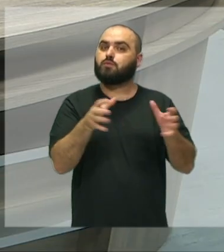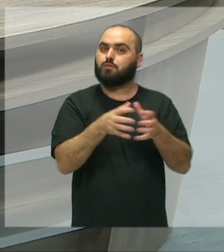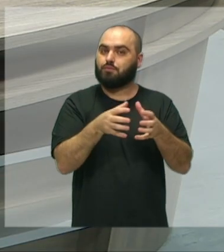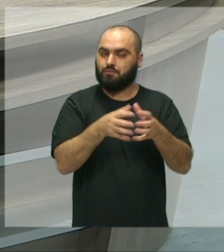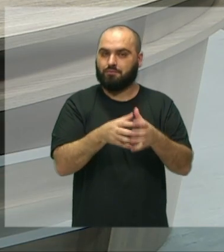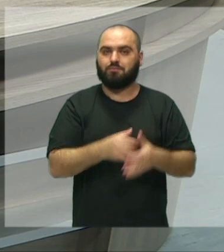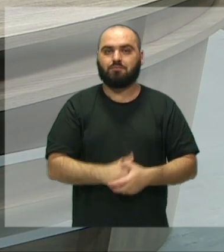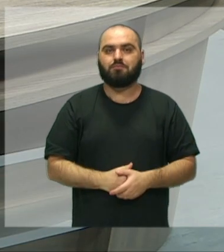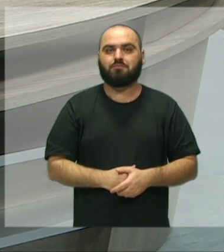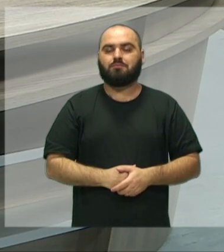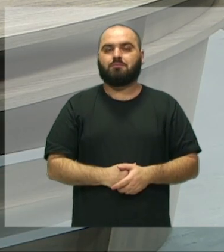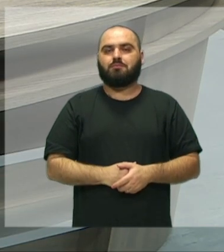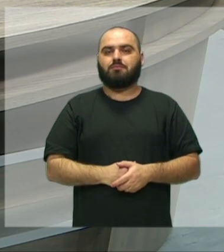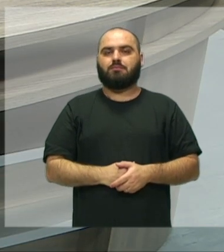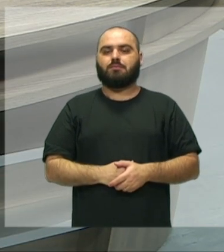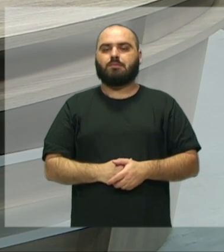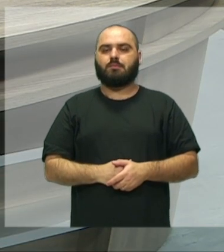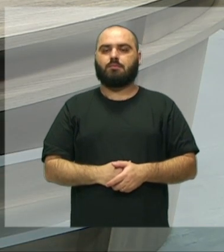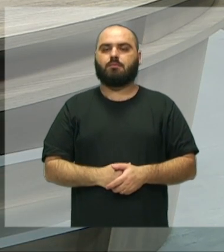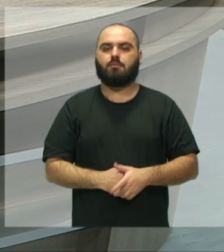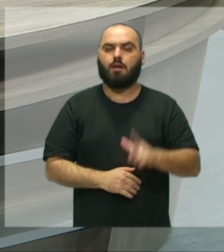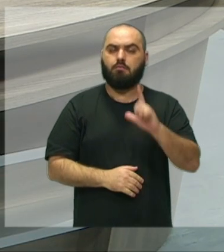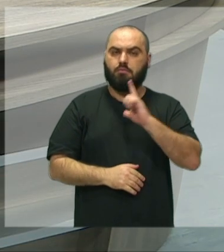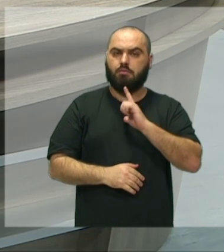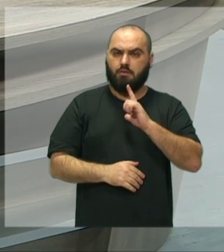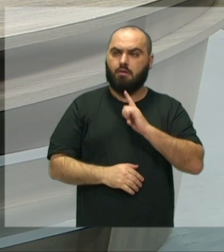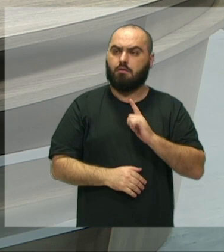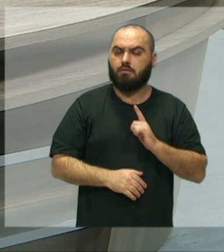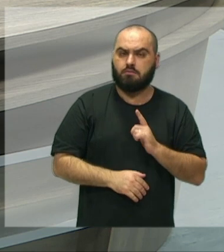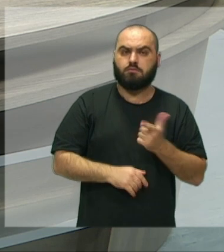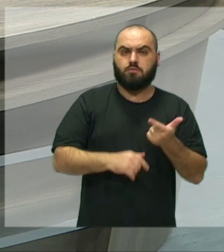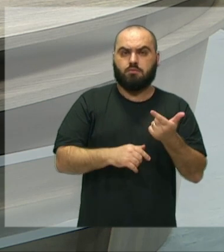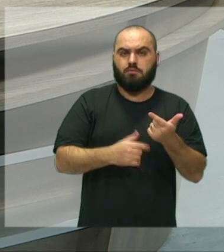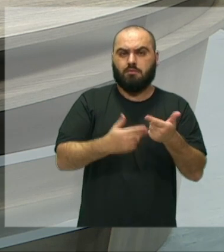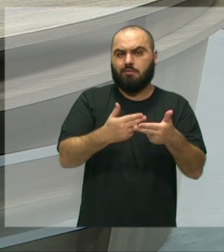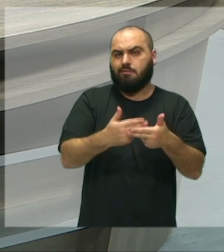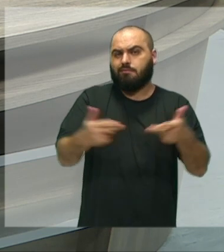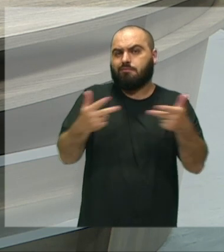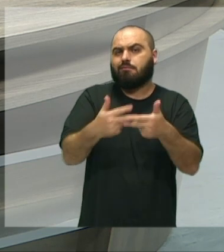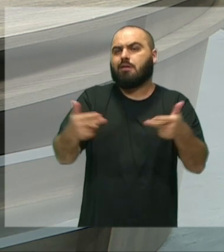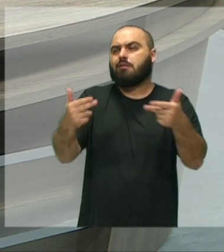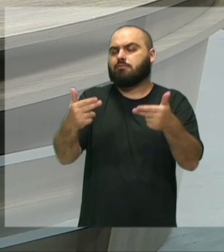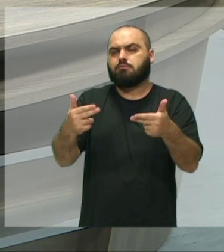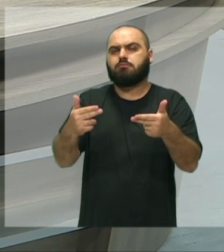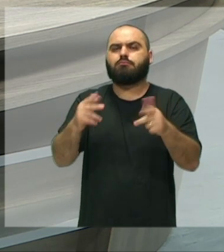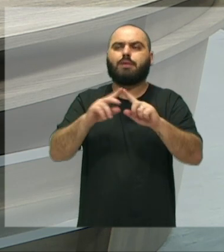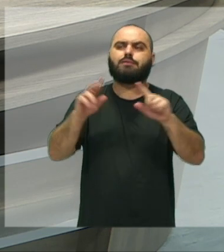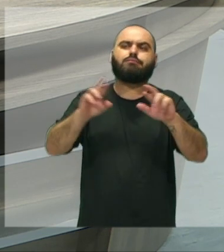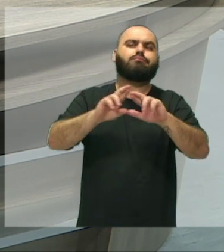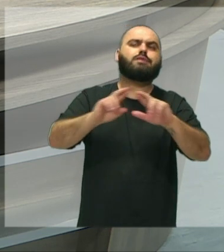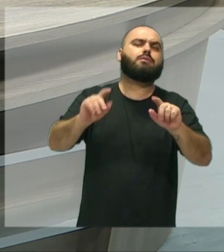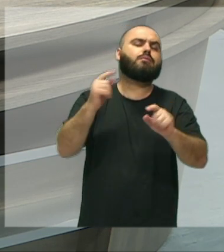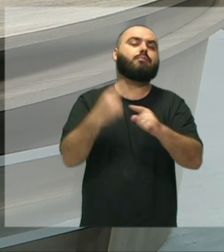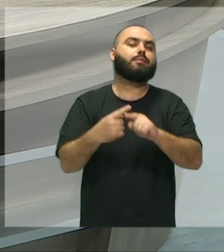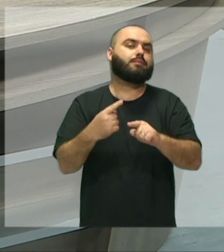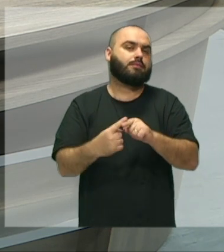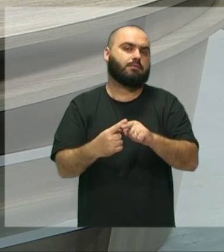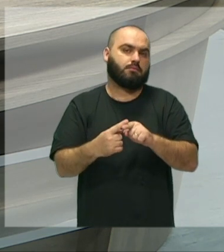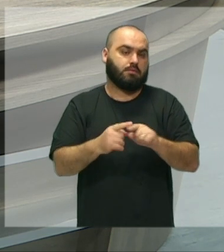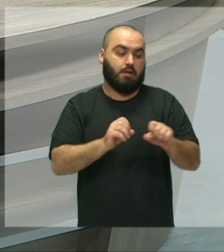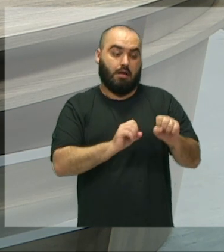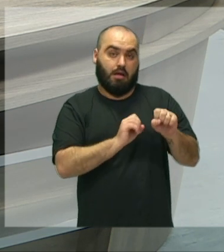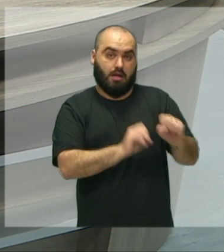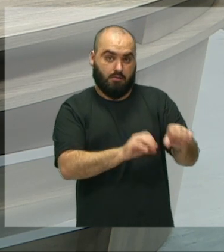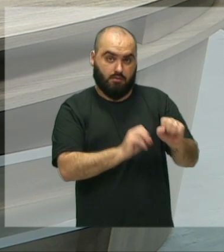E também tem outros que... o que diferencia, assim, por exemplo, assim, o senhor já falou, a questão da